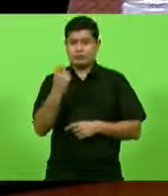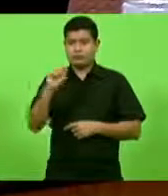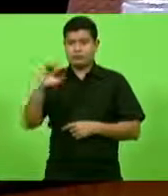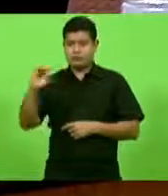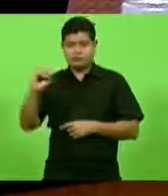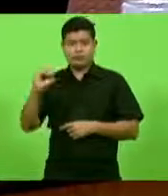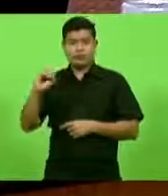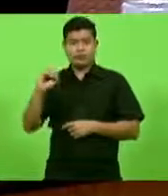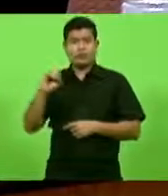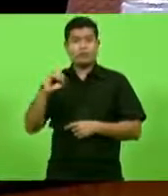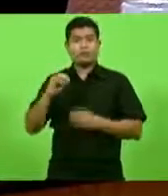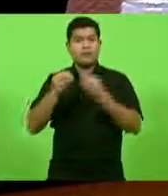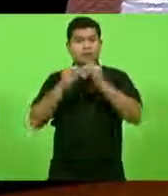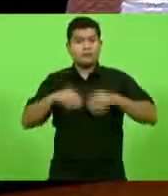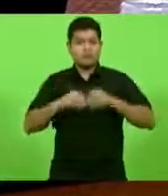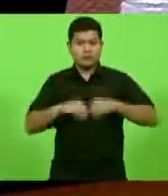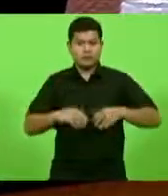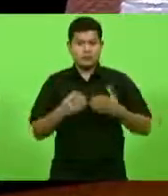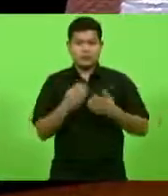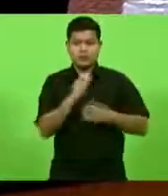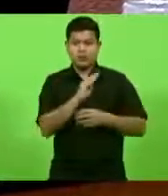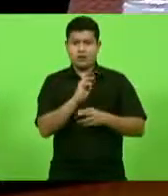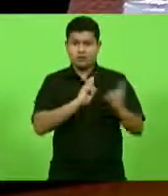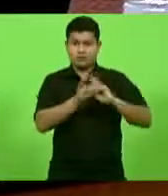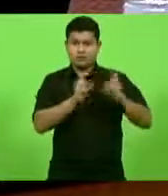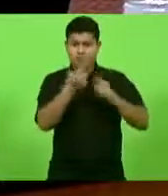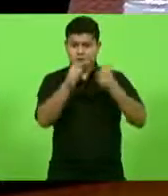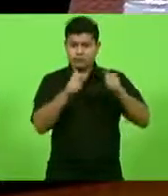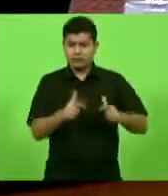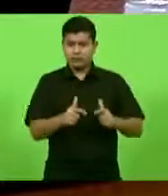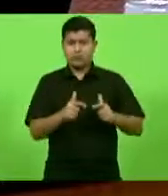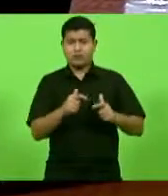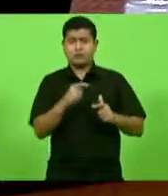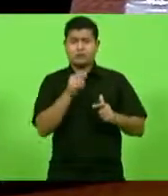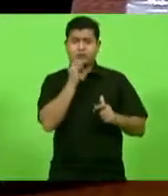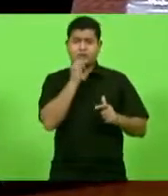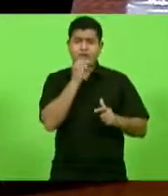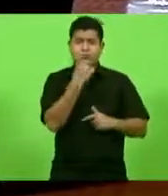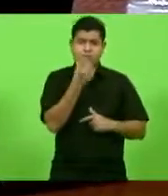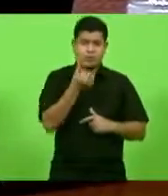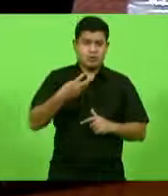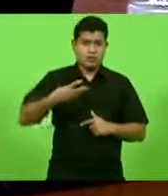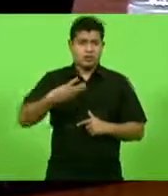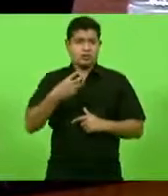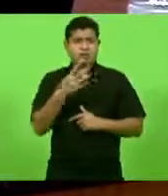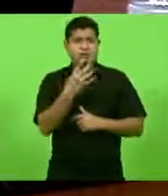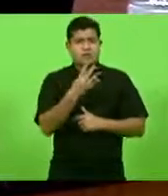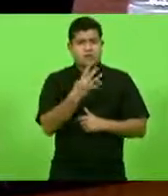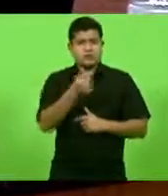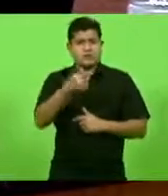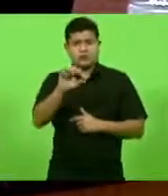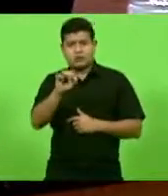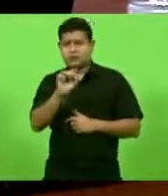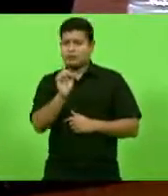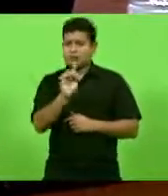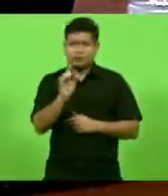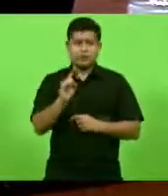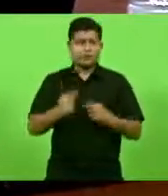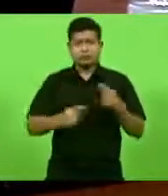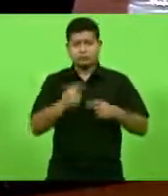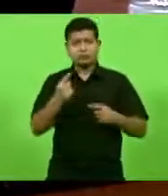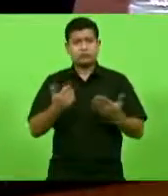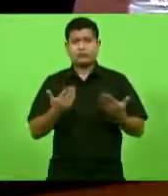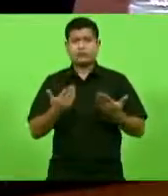BR-470, sem prejuízo para a BR-163, e nós já aqui detalhamos a importância,